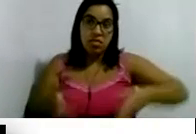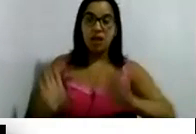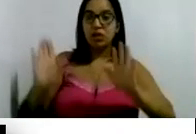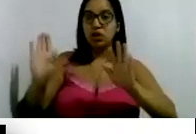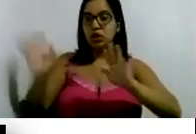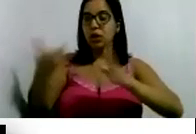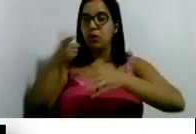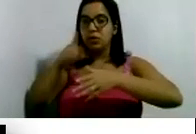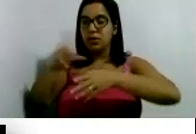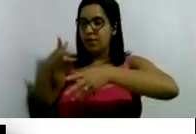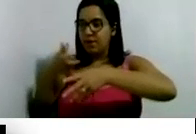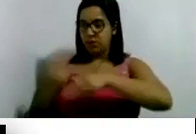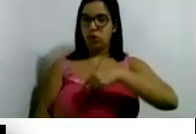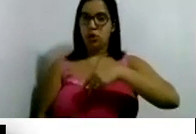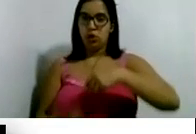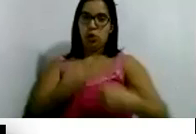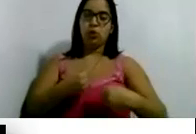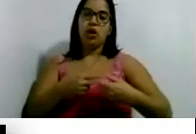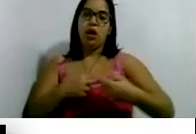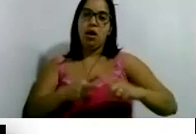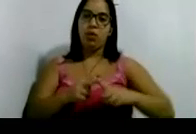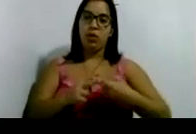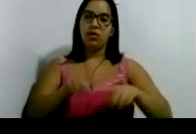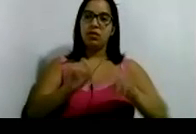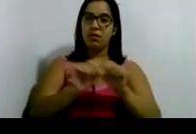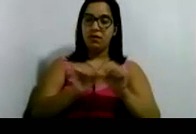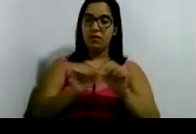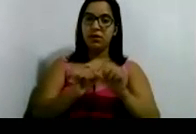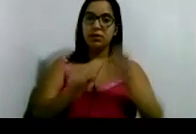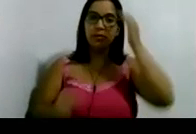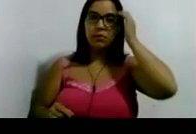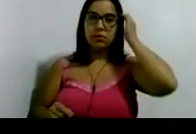vai para o bloco cirúrgico para fazer a correção.